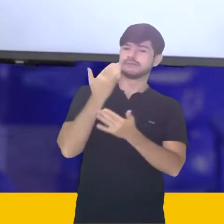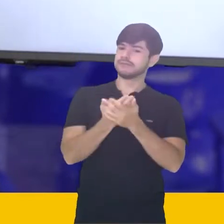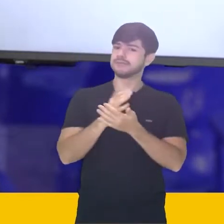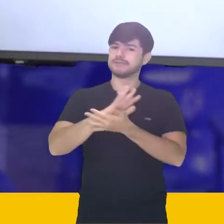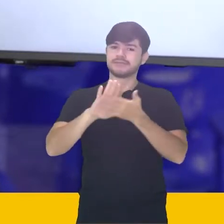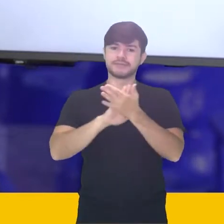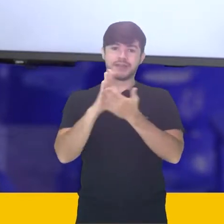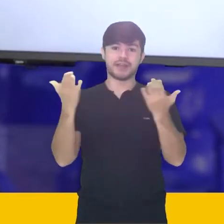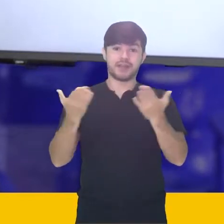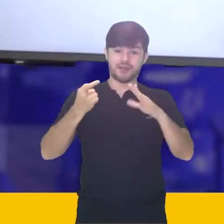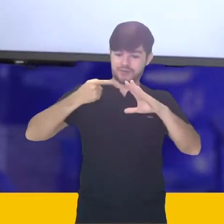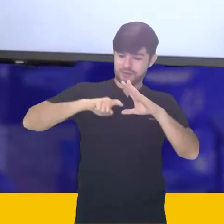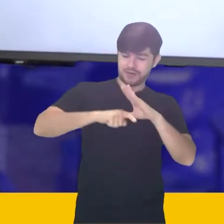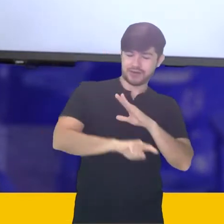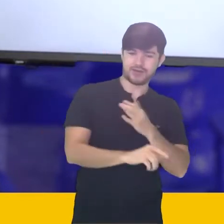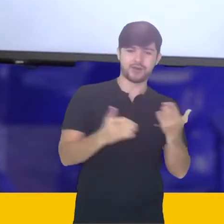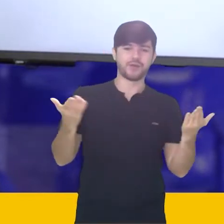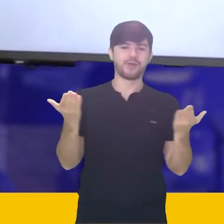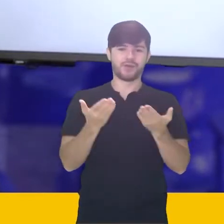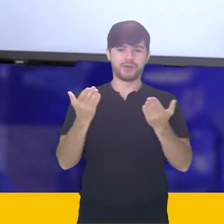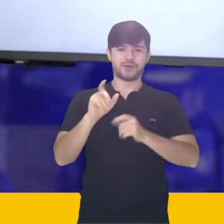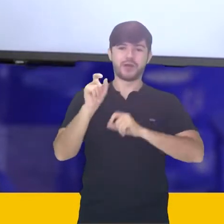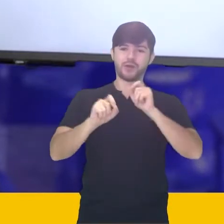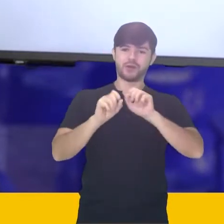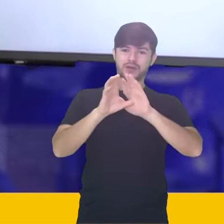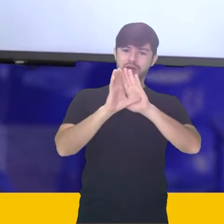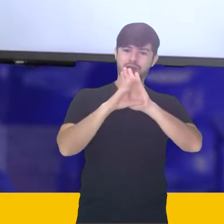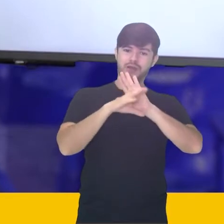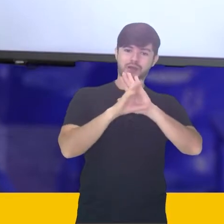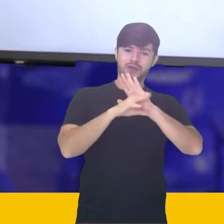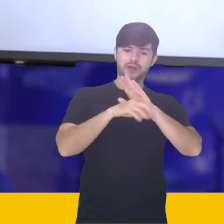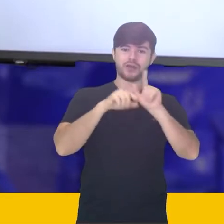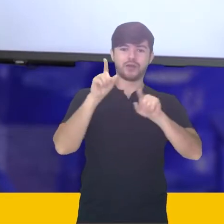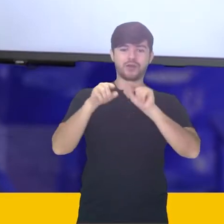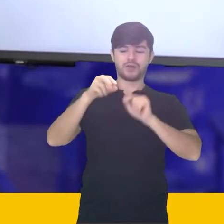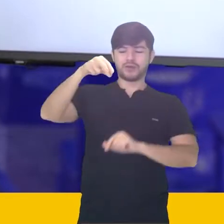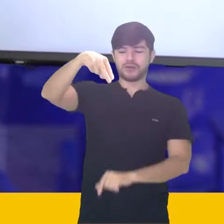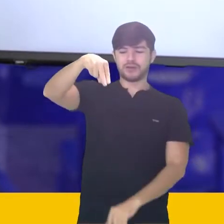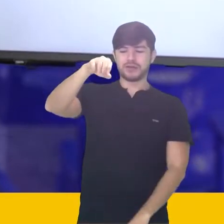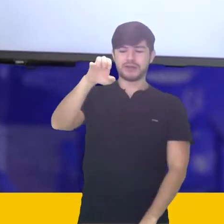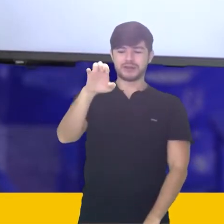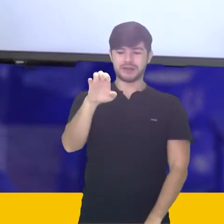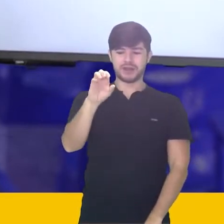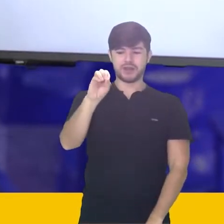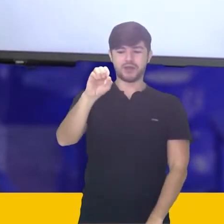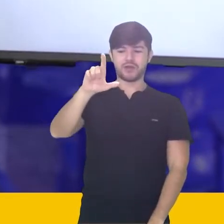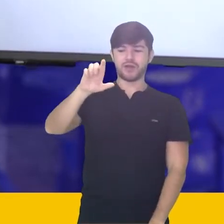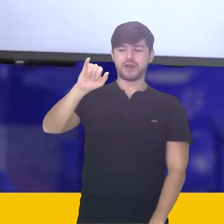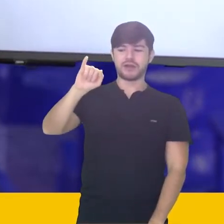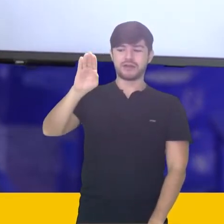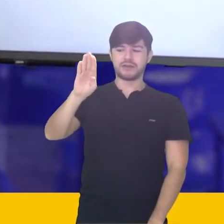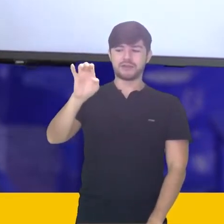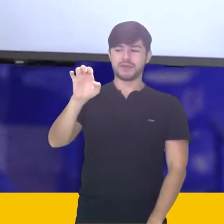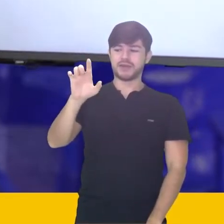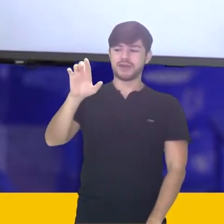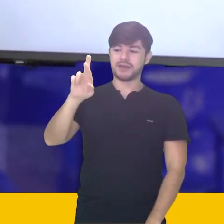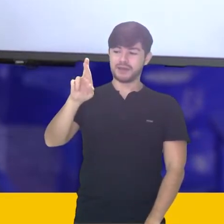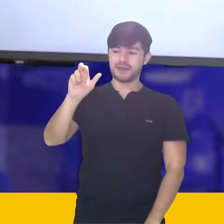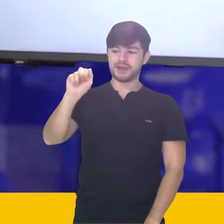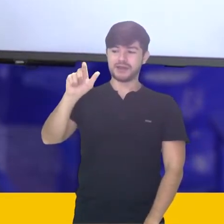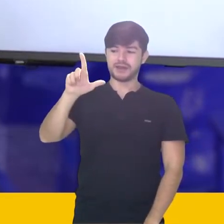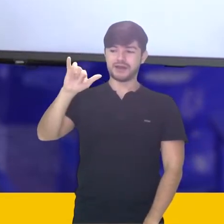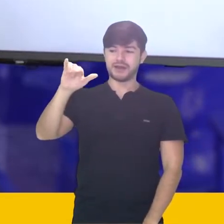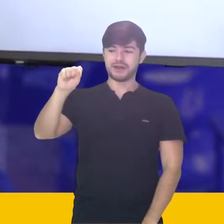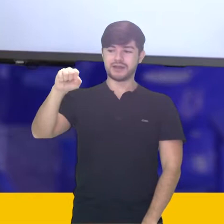que a gente vai aprofundar um pouquinho mais hoje, que é o conceito de neoliberalismo. Nada disso seria possível, essa globalização ela é